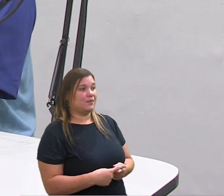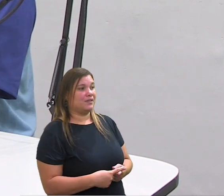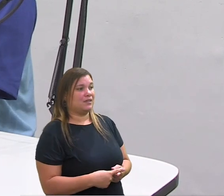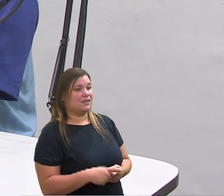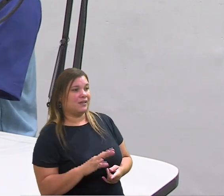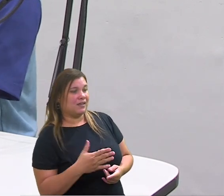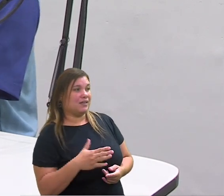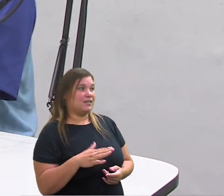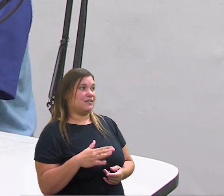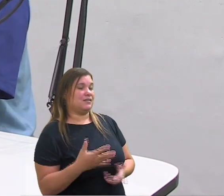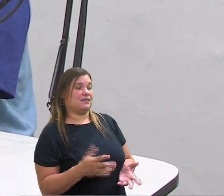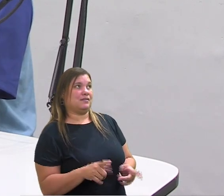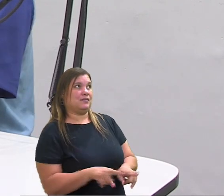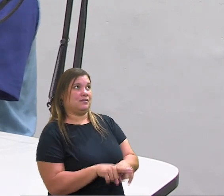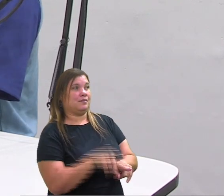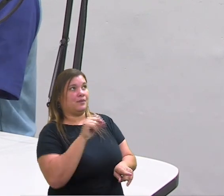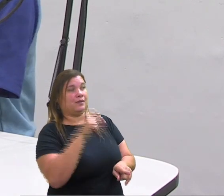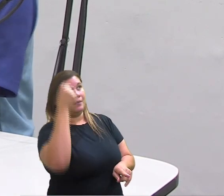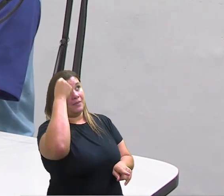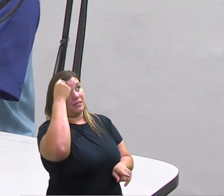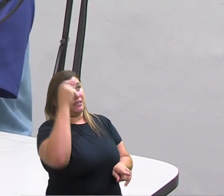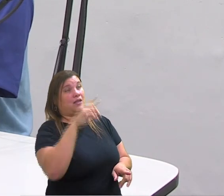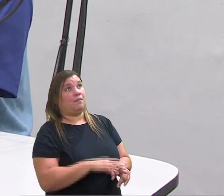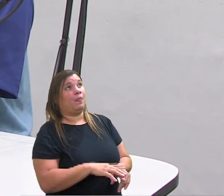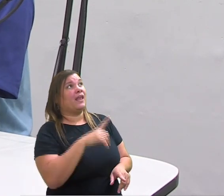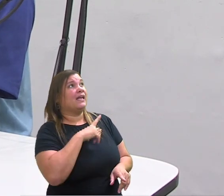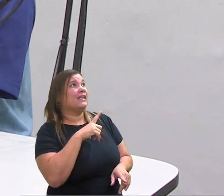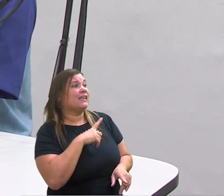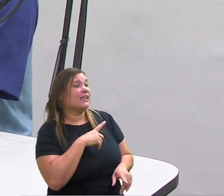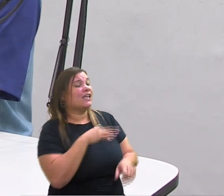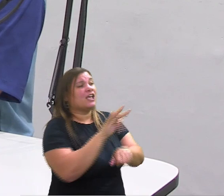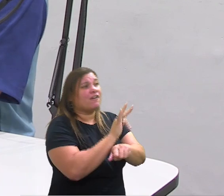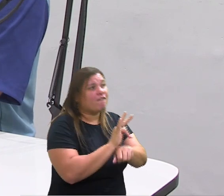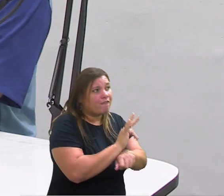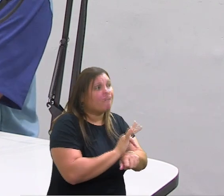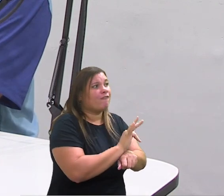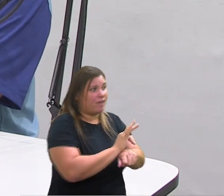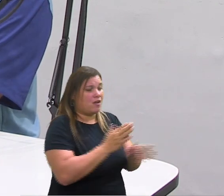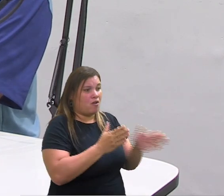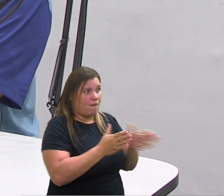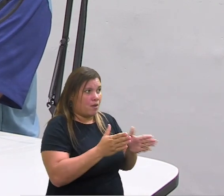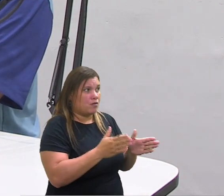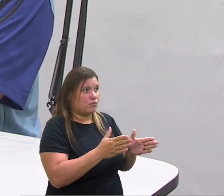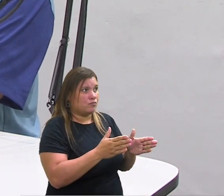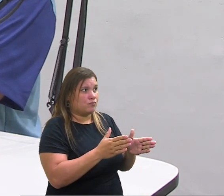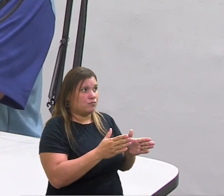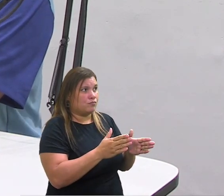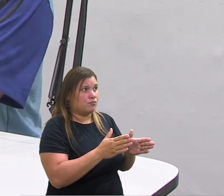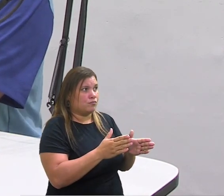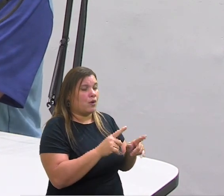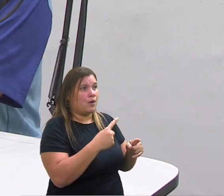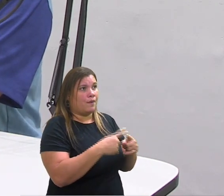férias em dezembro até acho que janeiro, até o final de janeiro. Isso. Tem casos que a criança volta descontrolada porque ficou dentro de